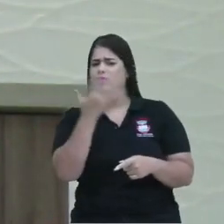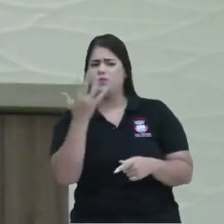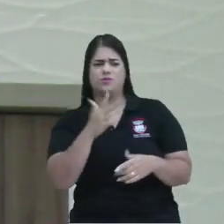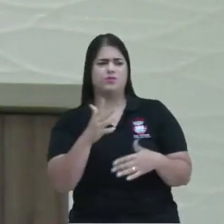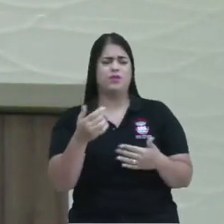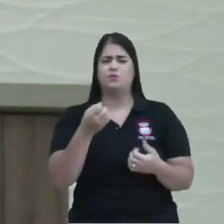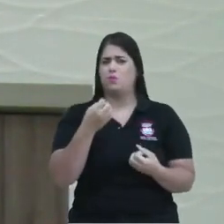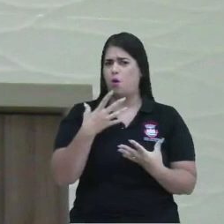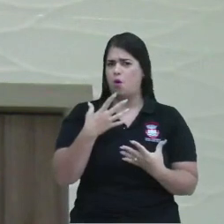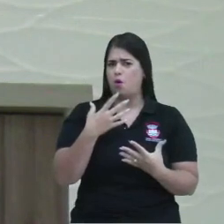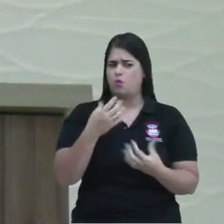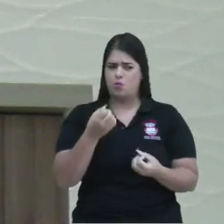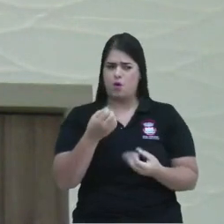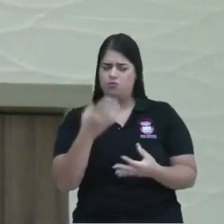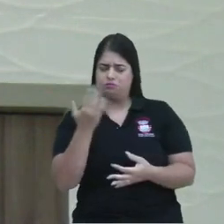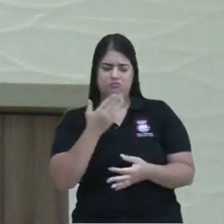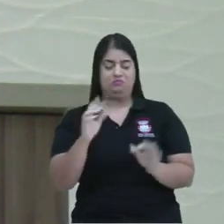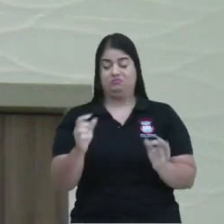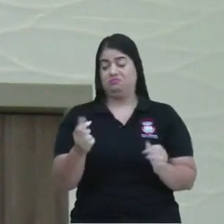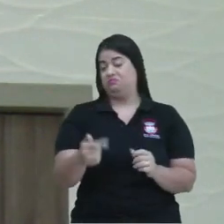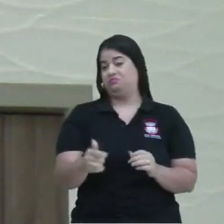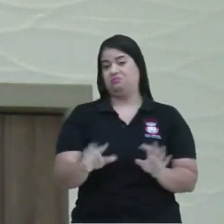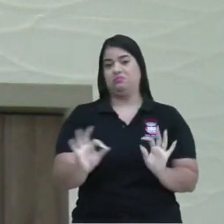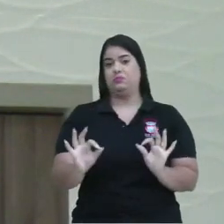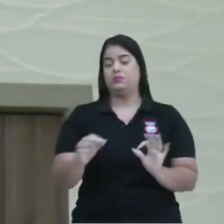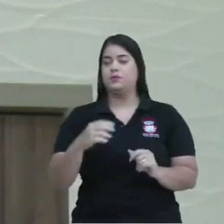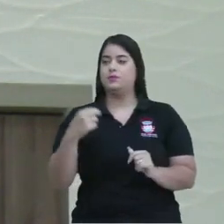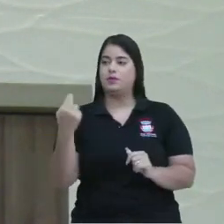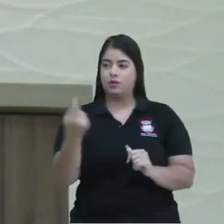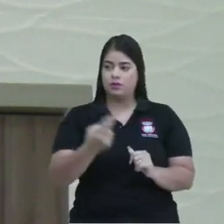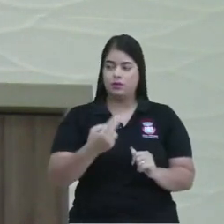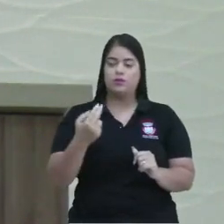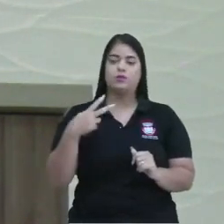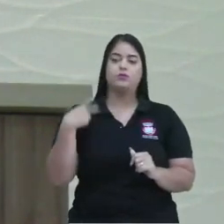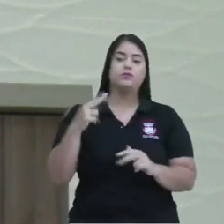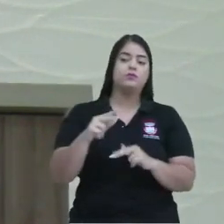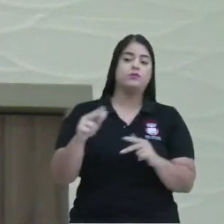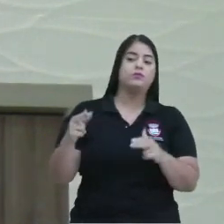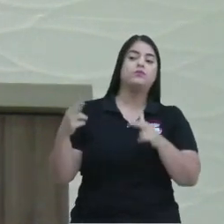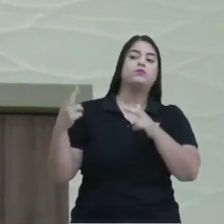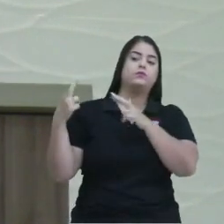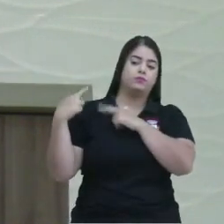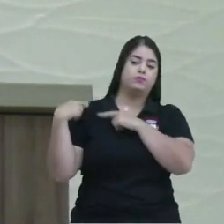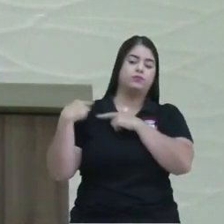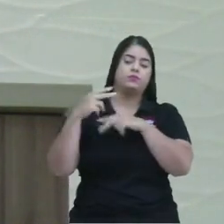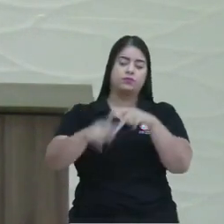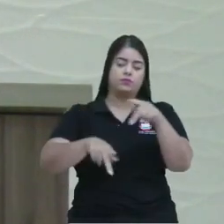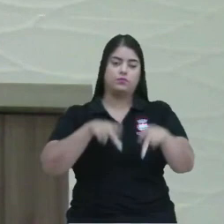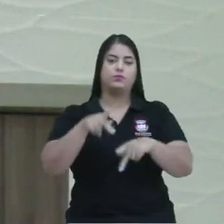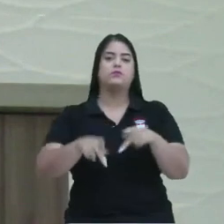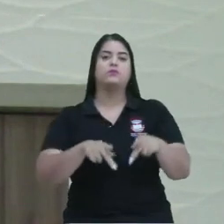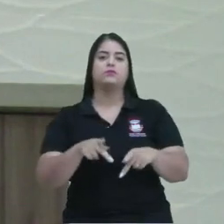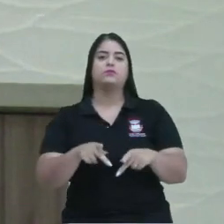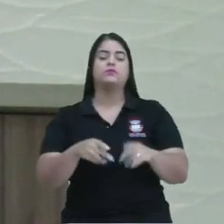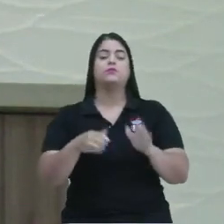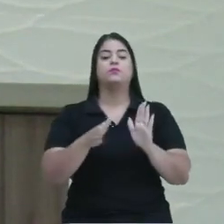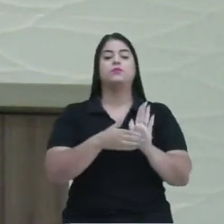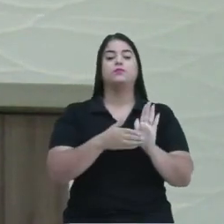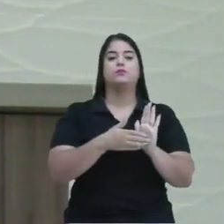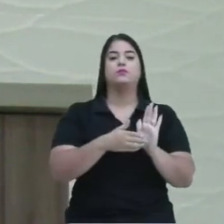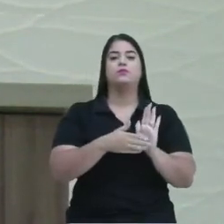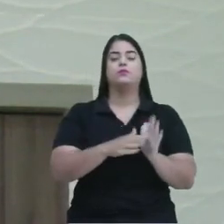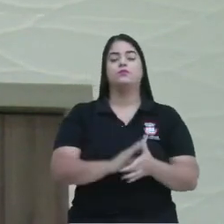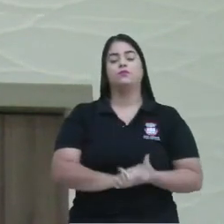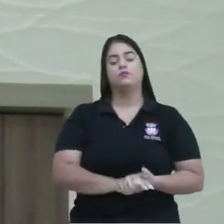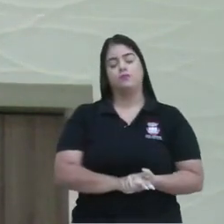pública. Nós, vereadores, somos representantes do povo e responsáveis por uma matéria com dificuldade